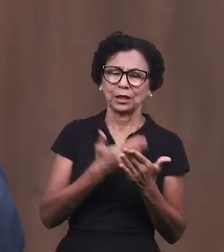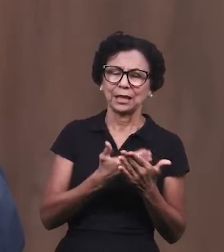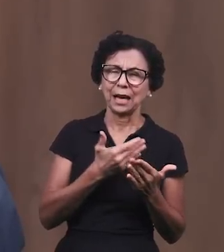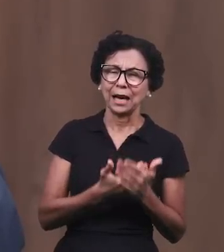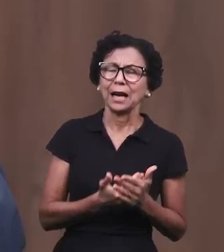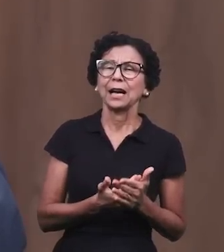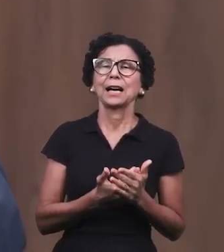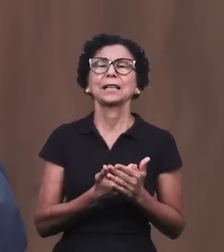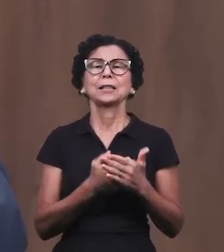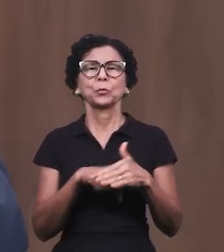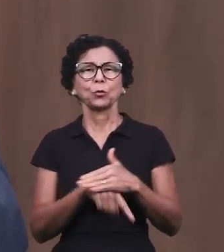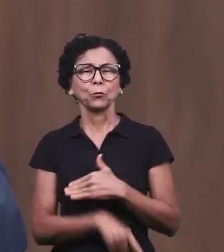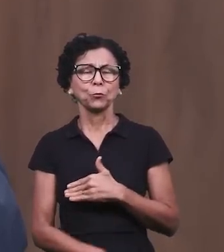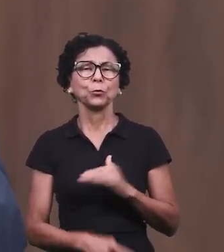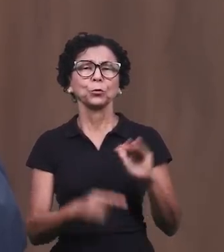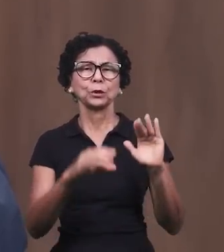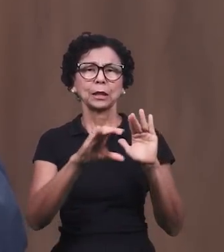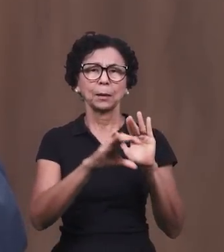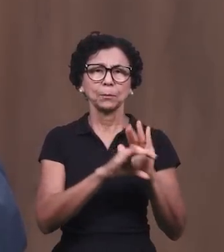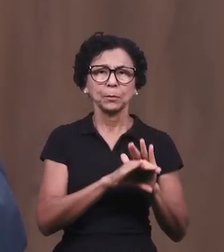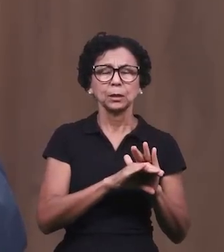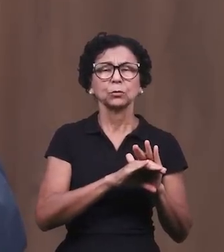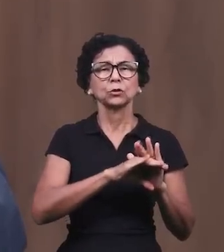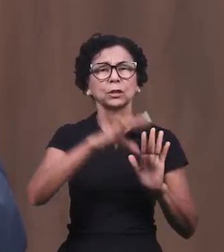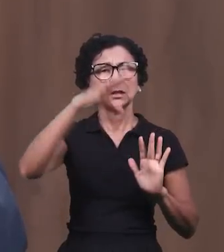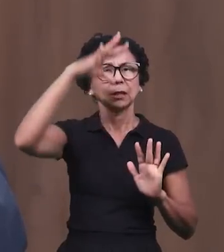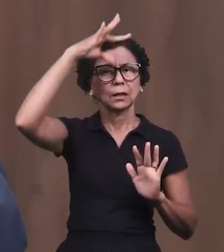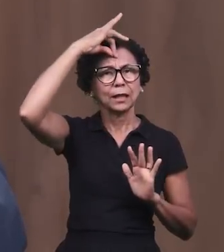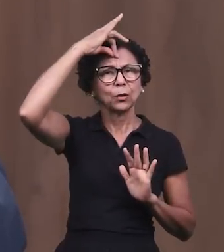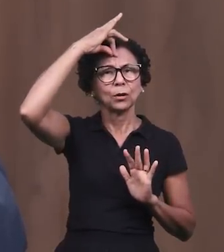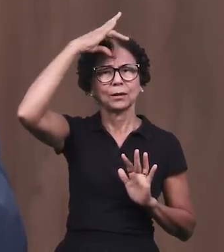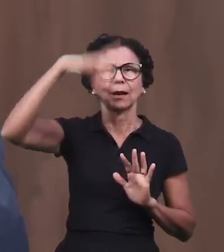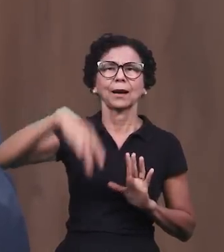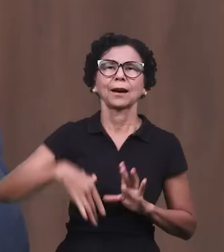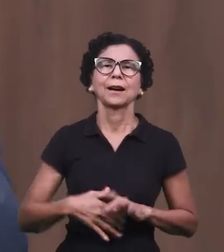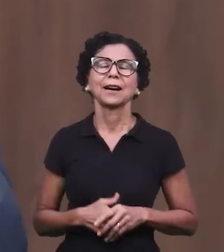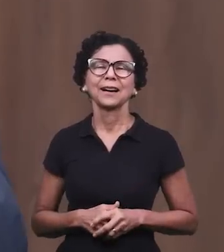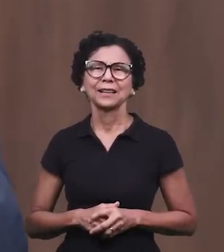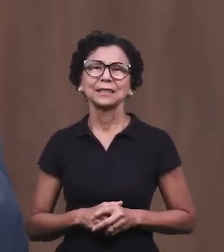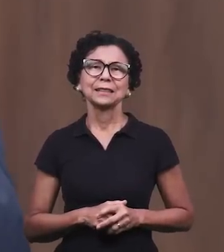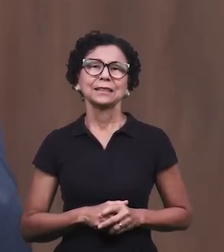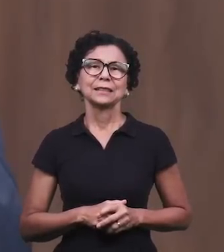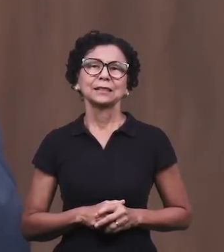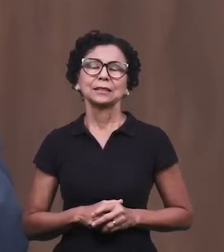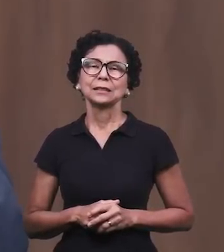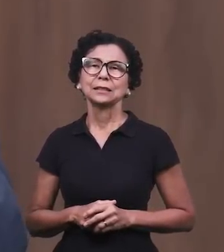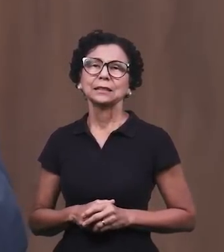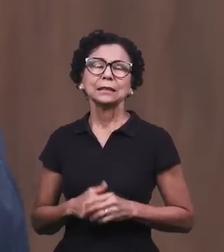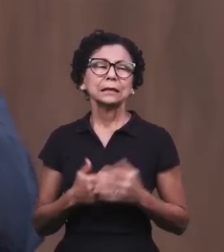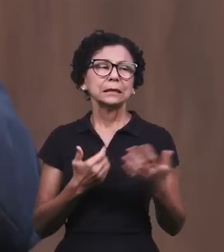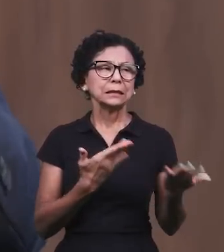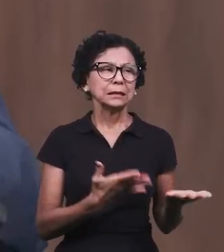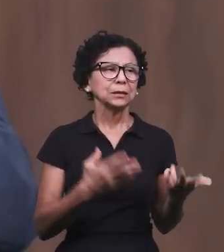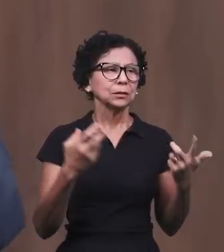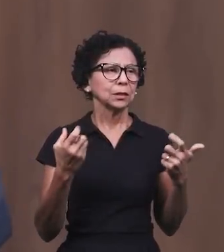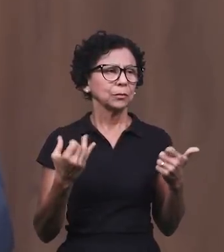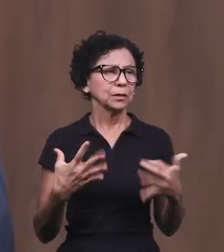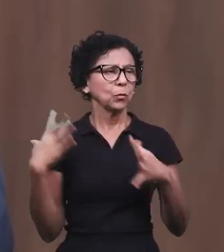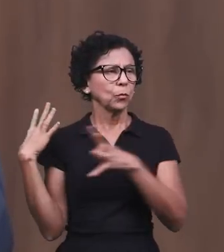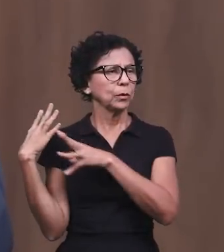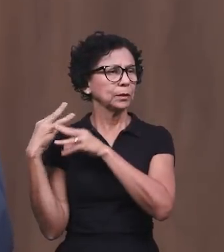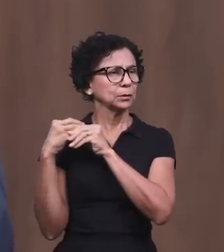tinha que decorar um capítulo por dia ou por semana, não sei como é que é. Mas na maneira geral, pastor Alexandre, faz